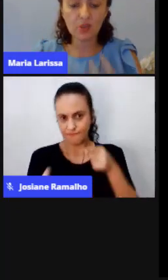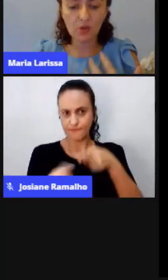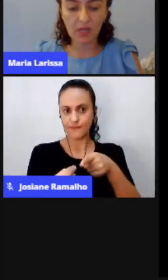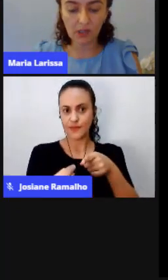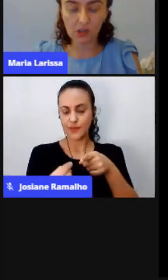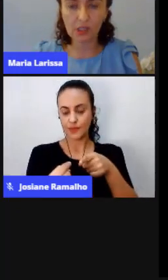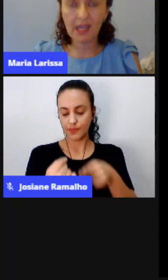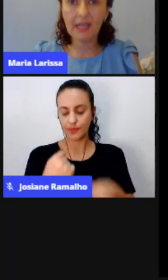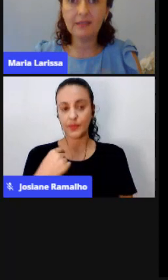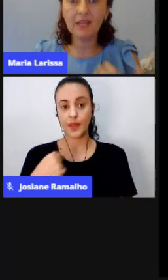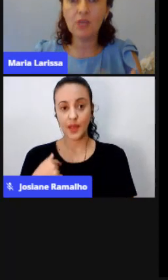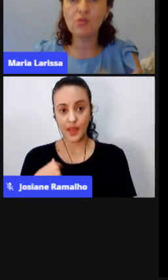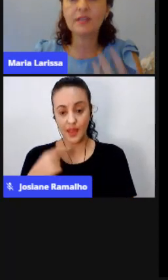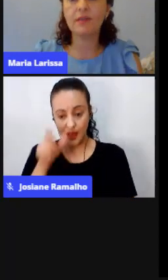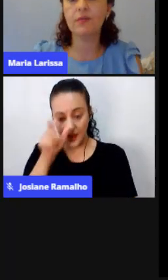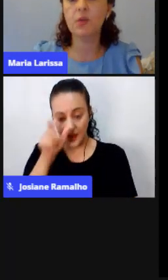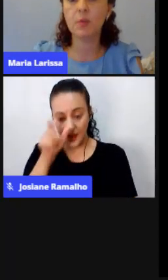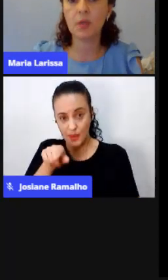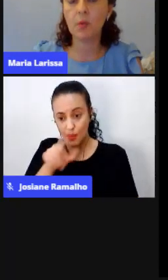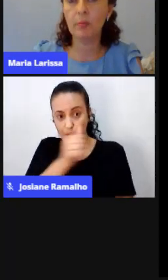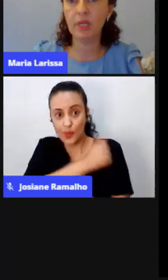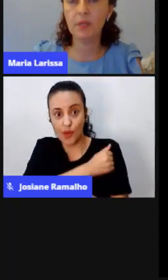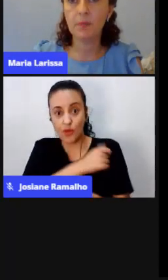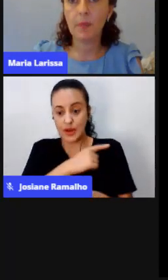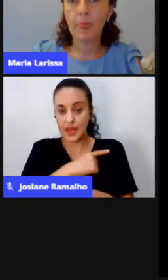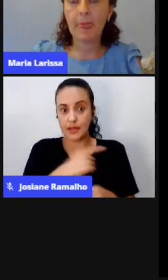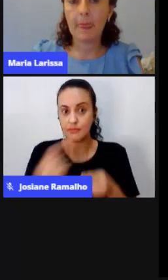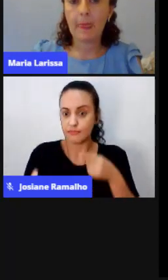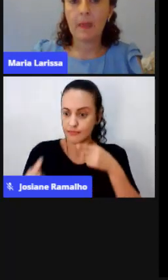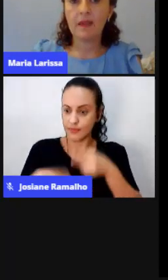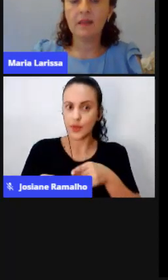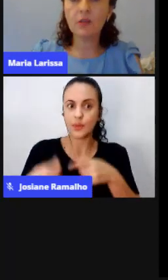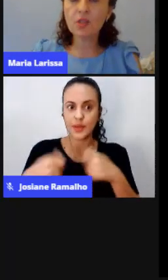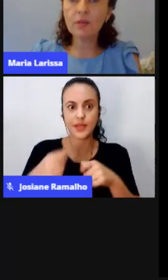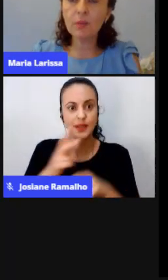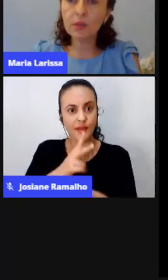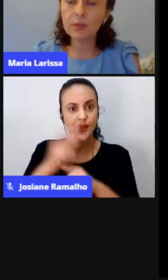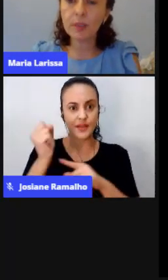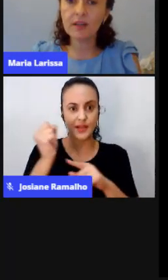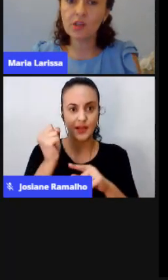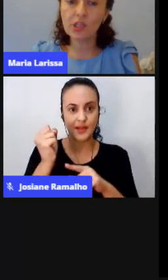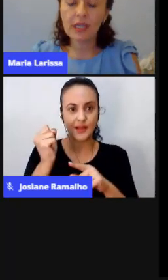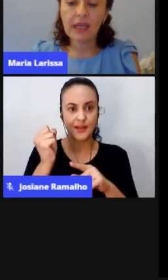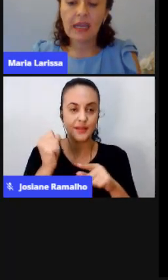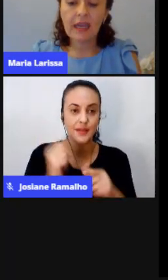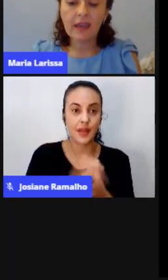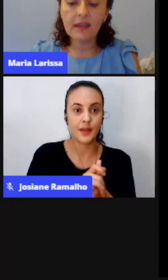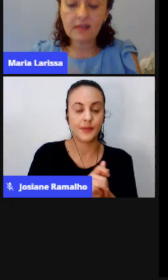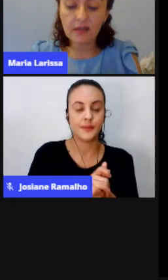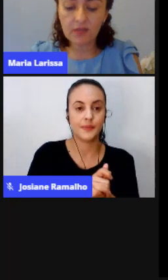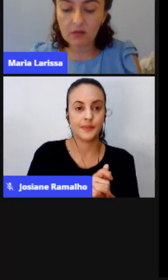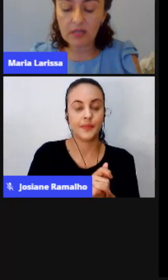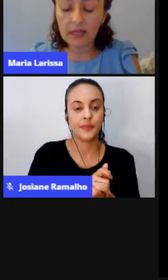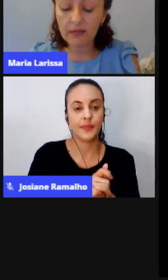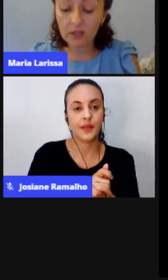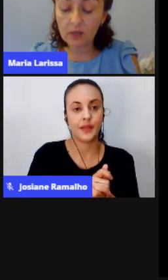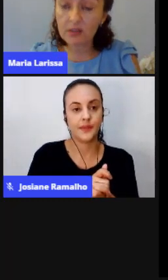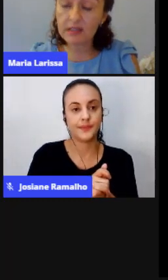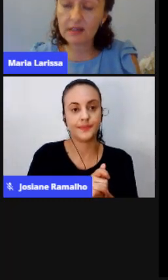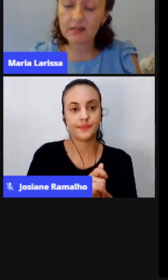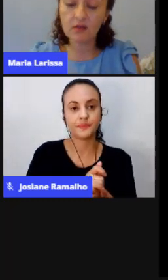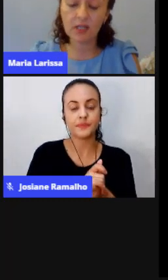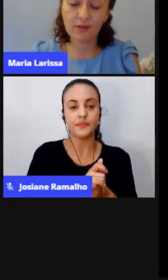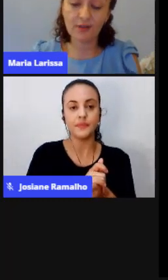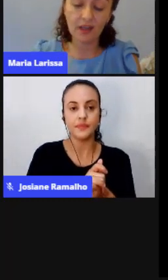ele, pessoalmente, ele tem um desafio para cumprir. Então, isso é muito importante.